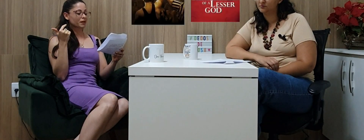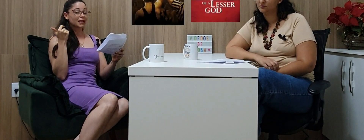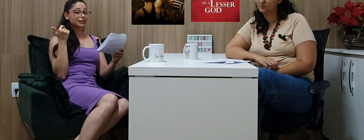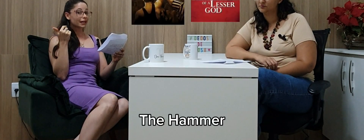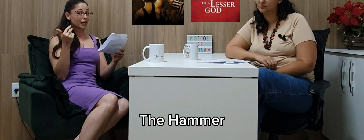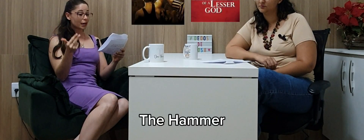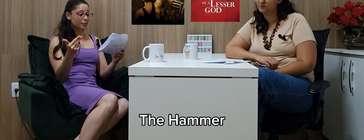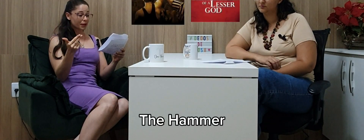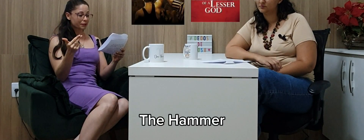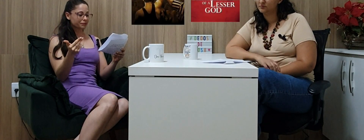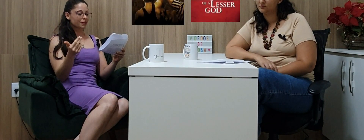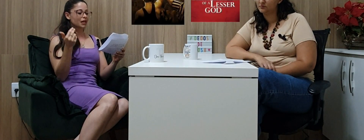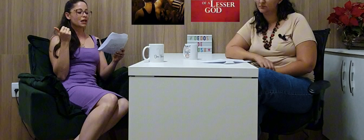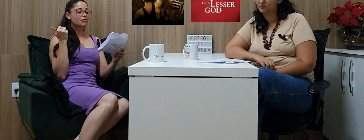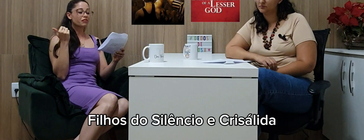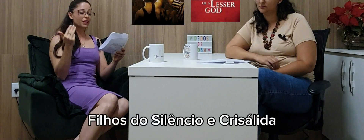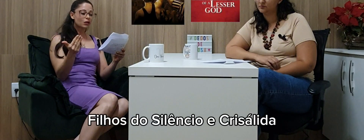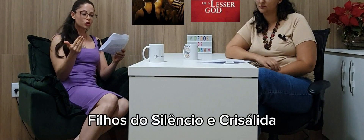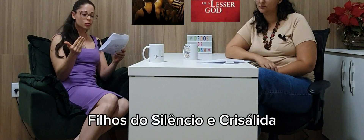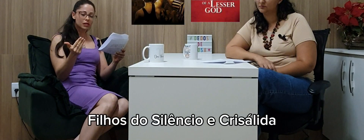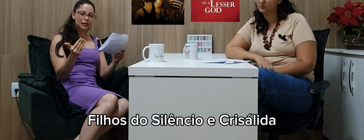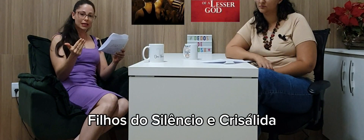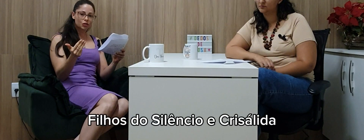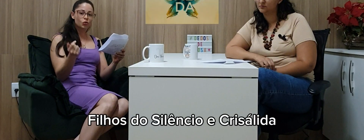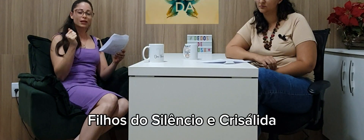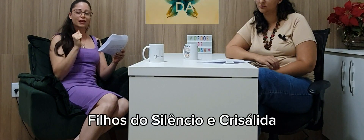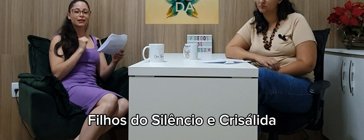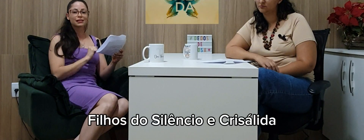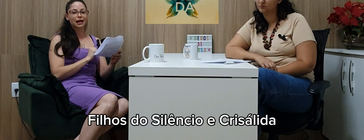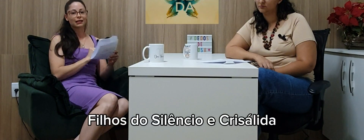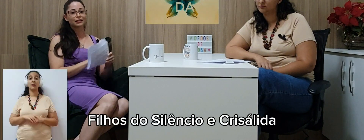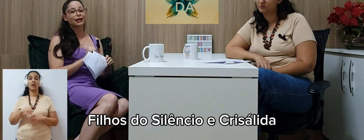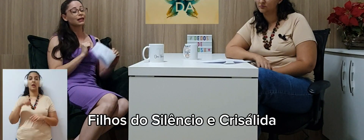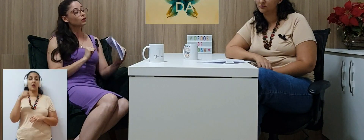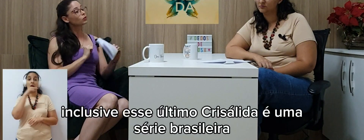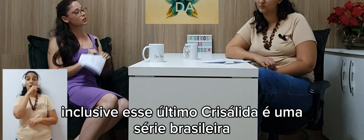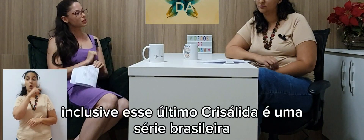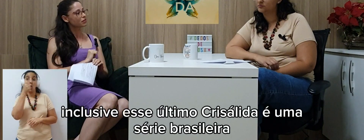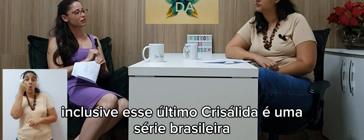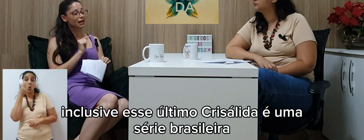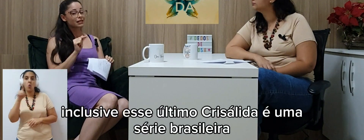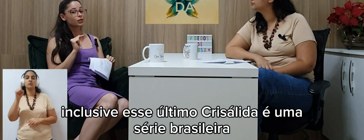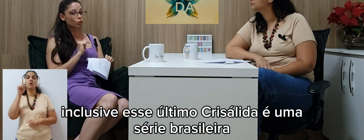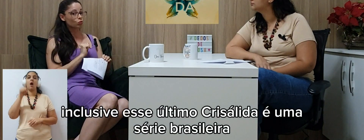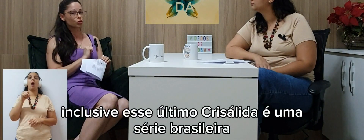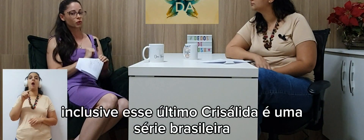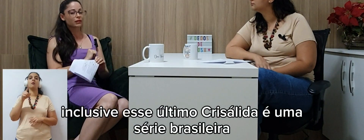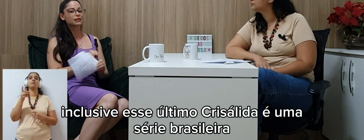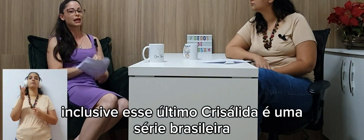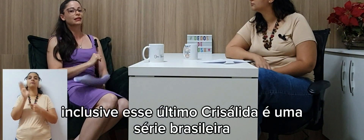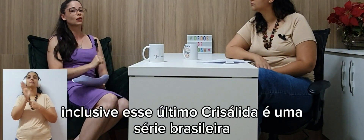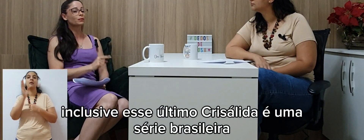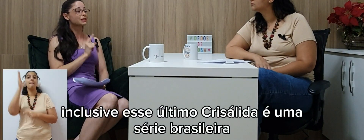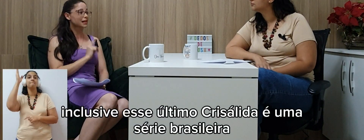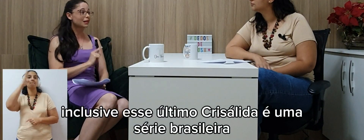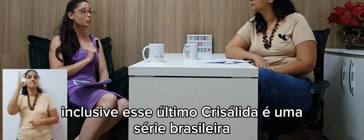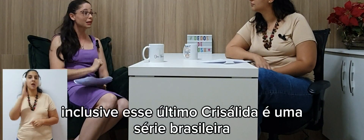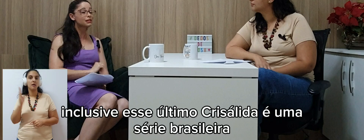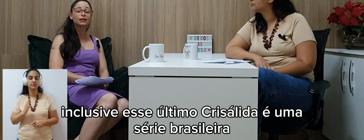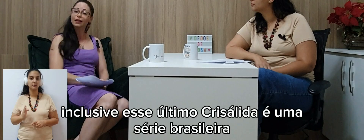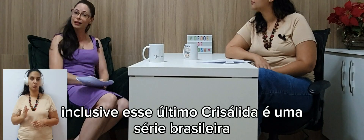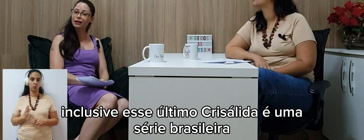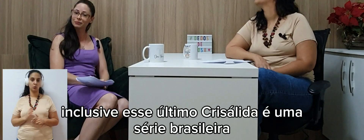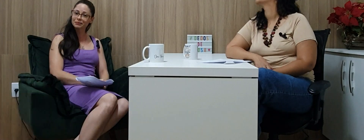Silêncio, The Hammer, Filhos do Silêncio e Crisálida. Inclusive, esse último, Crisálida, é uma